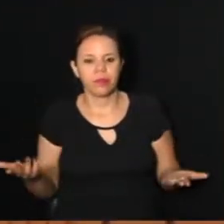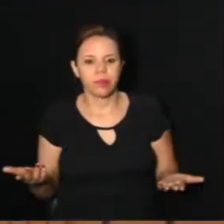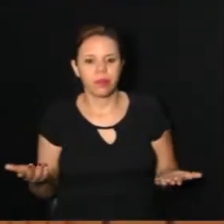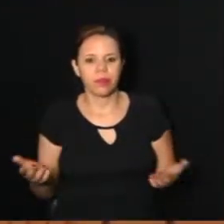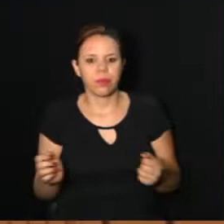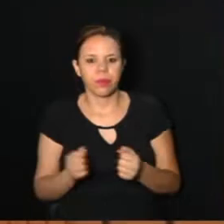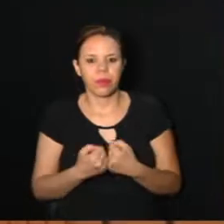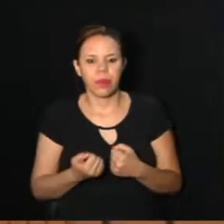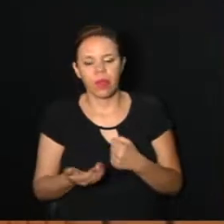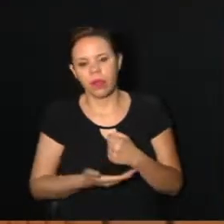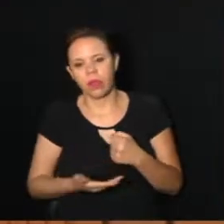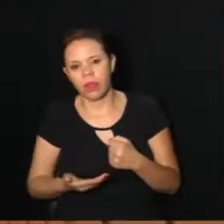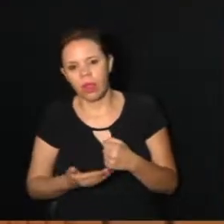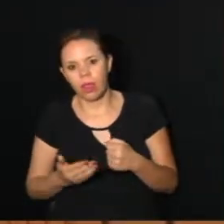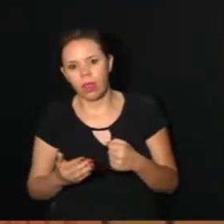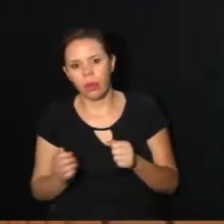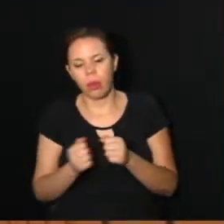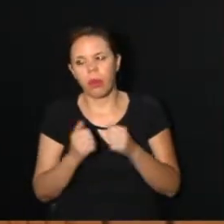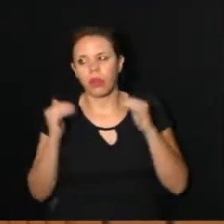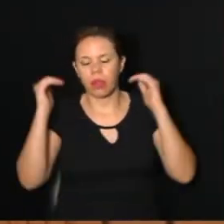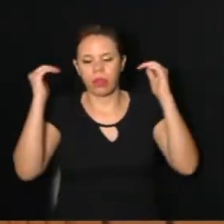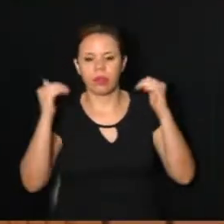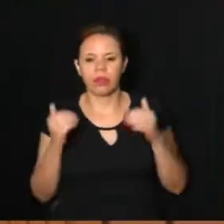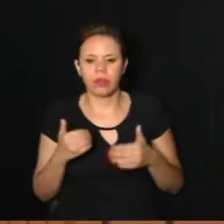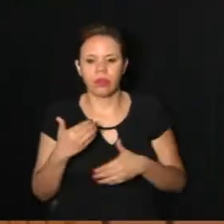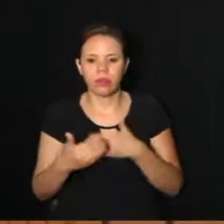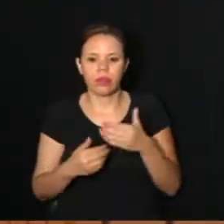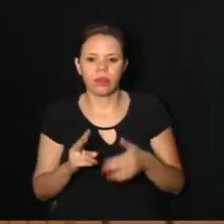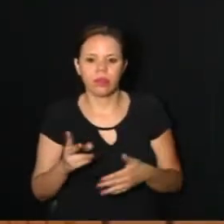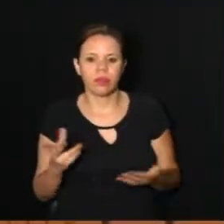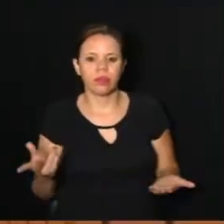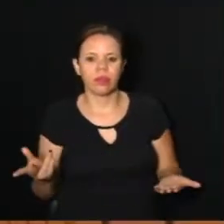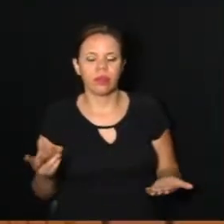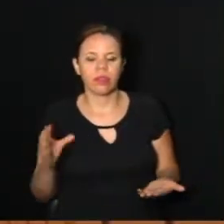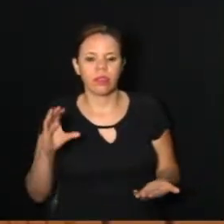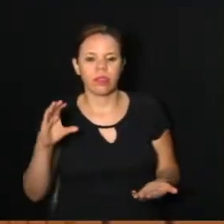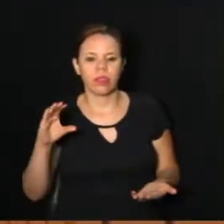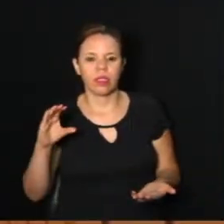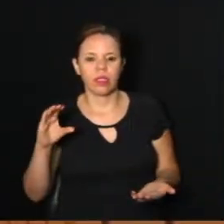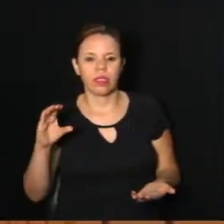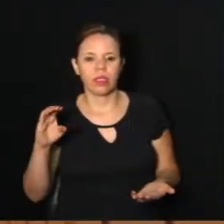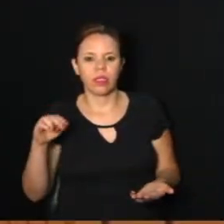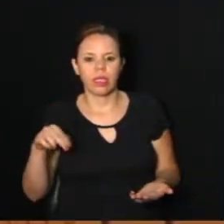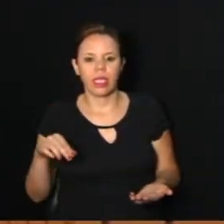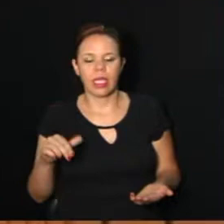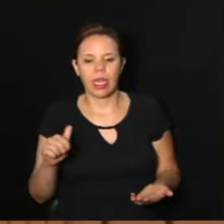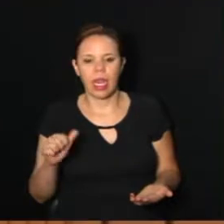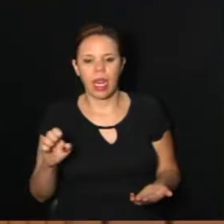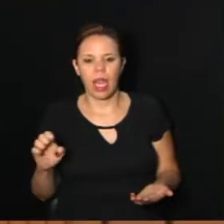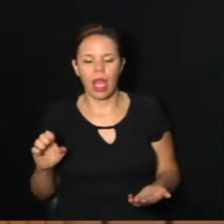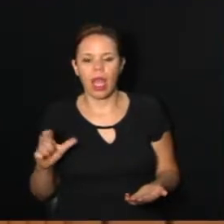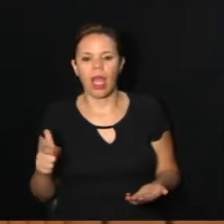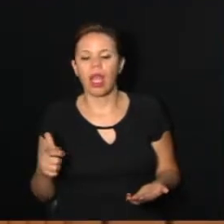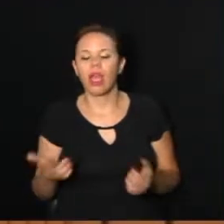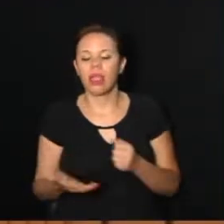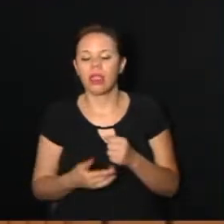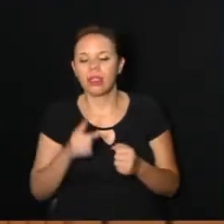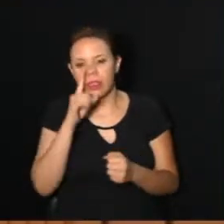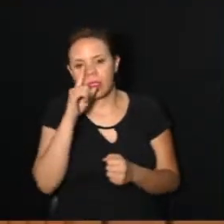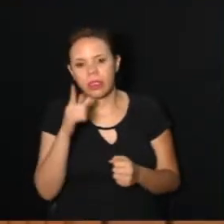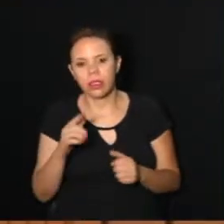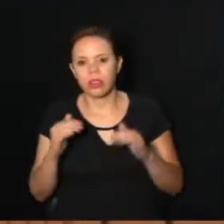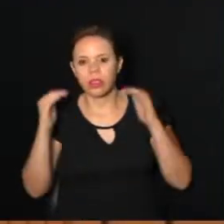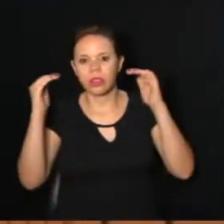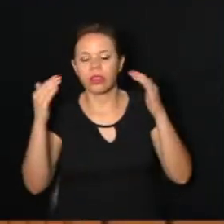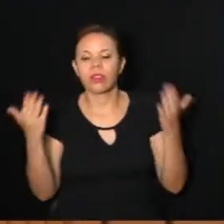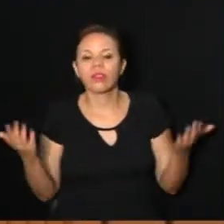padaria pequena, uma padaria de grande porte, e assim por diante, né? Se o KNAI do baixo risco vai abranger todos os portes, vamos dizer assim. Ou isso